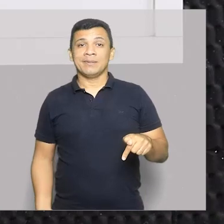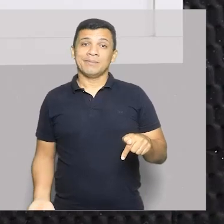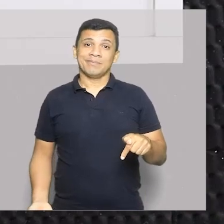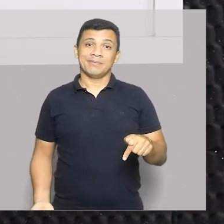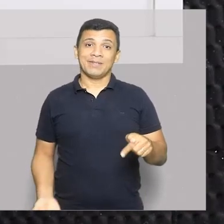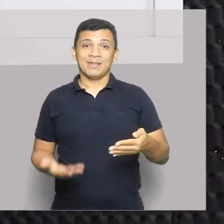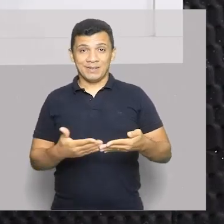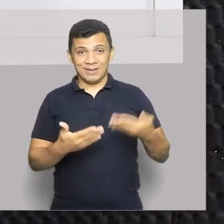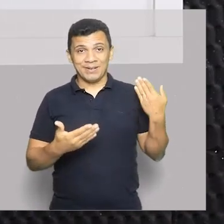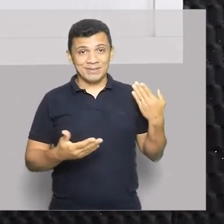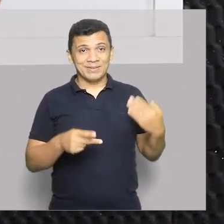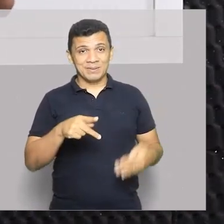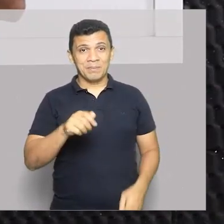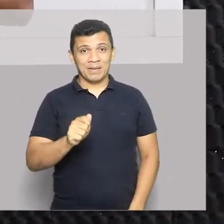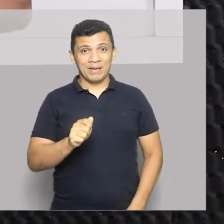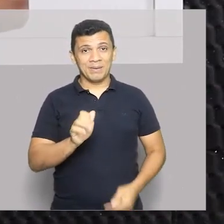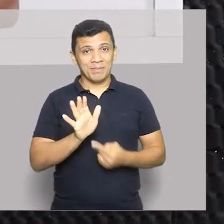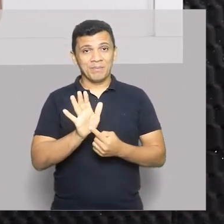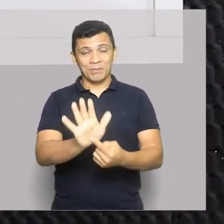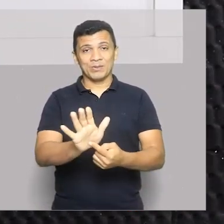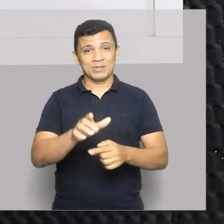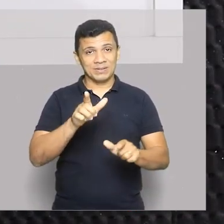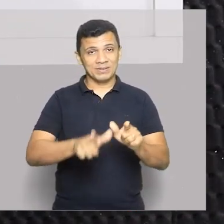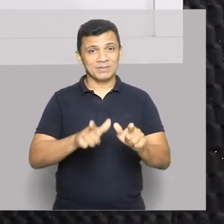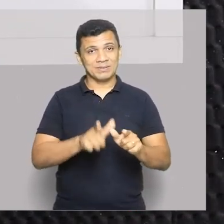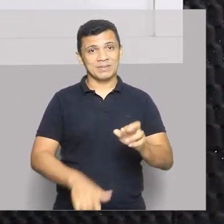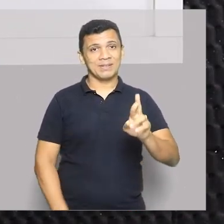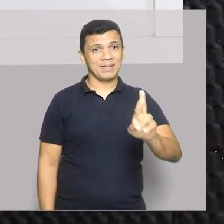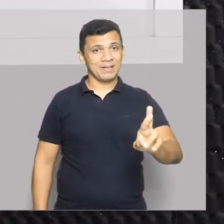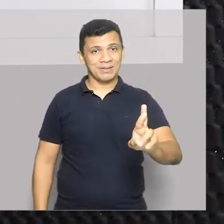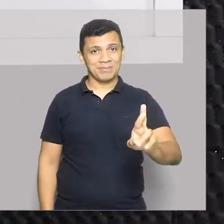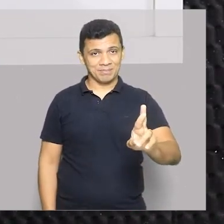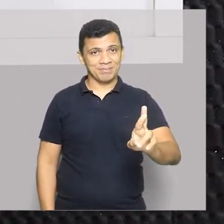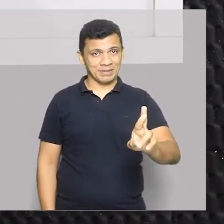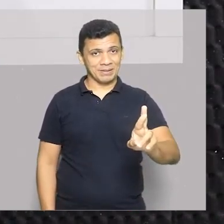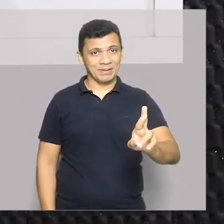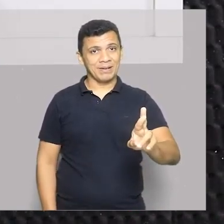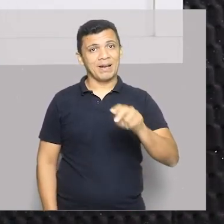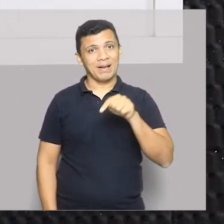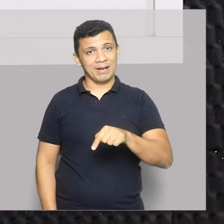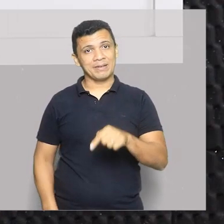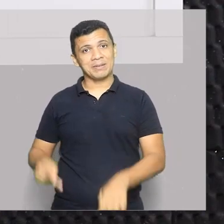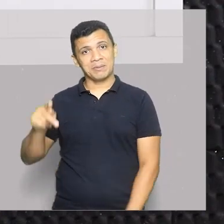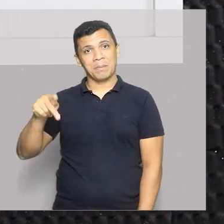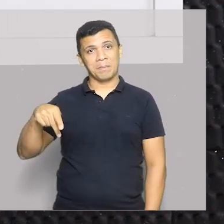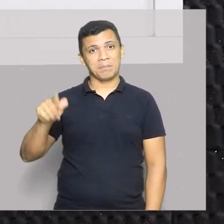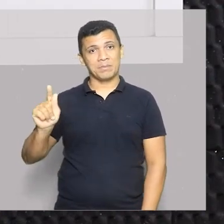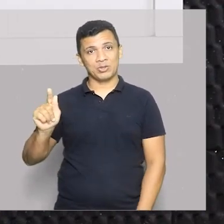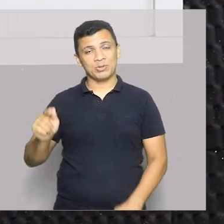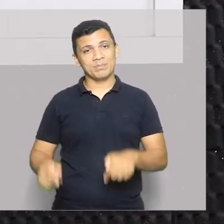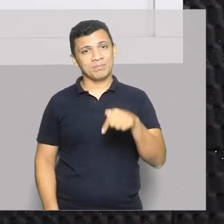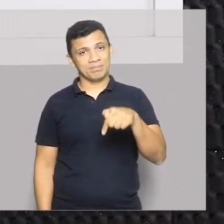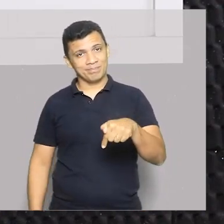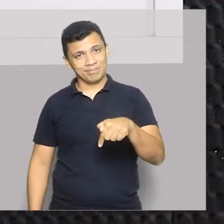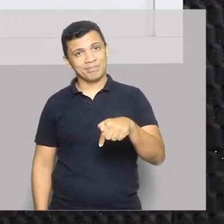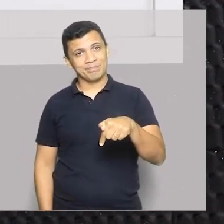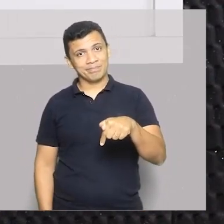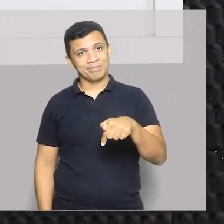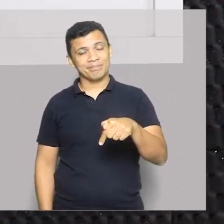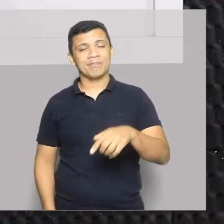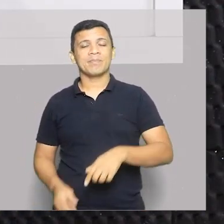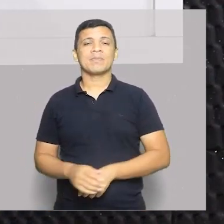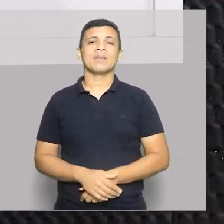PA, a gente representa pela letra R. Certinho, turma? Beleza. Vamos aqui fazer aqui a representação geral,